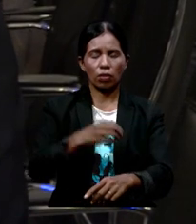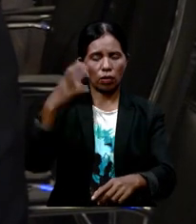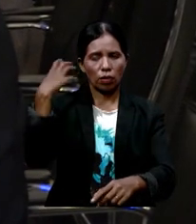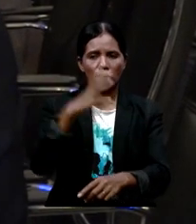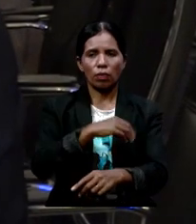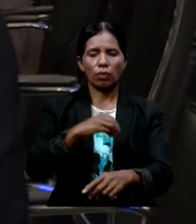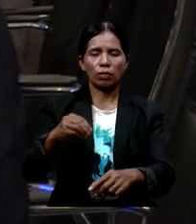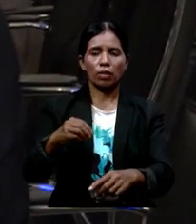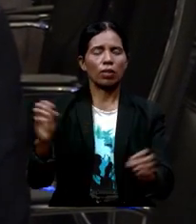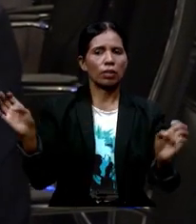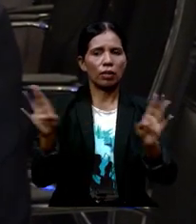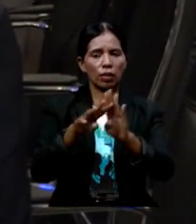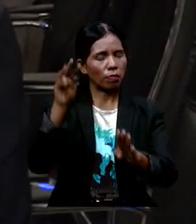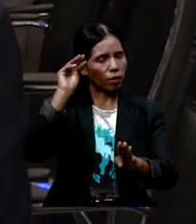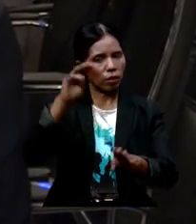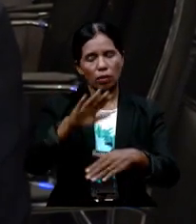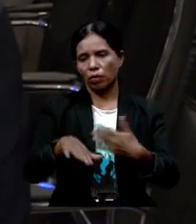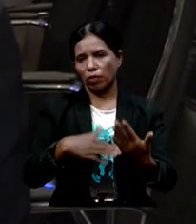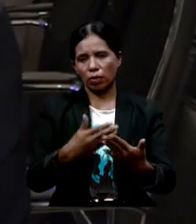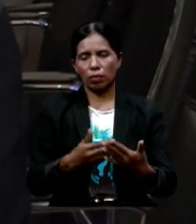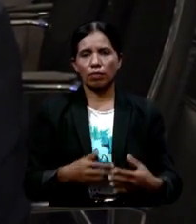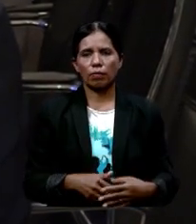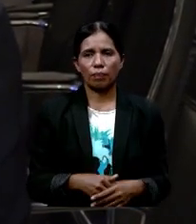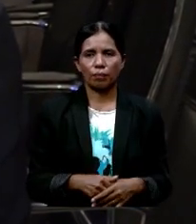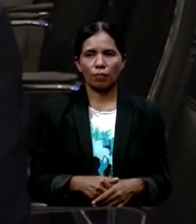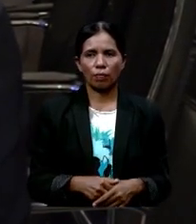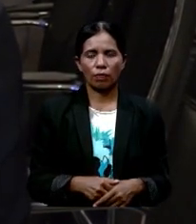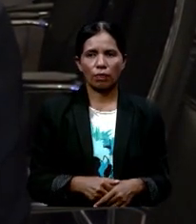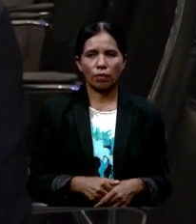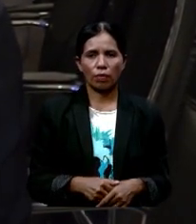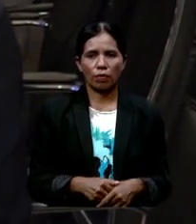lataka dalan mos ba ministério Siracelo. Celina Lopes, Aderito Ximenes, Ziemen.